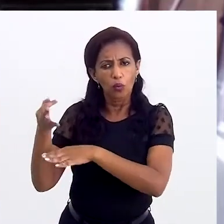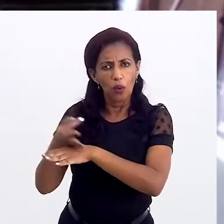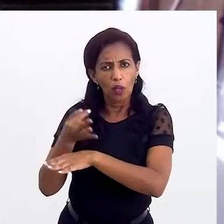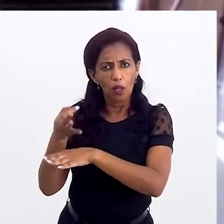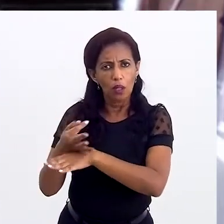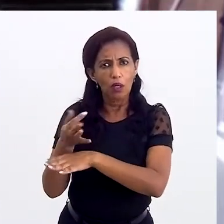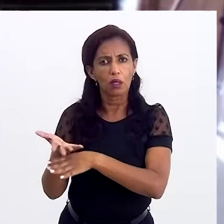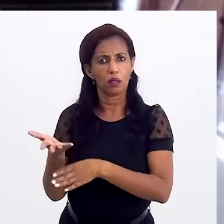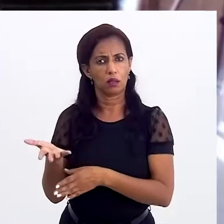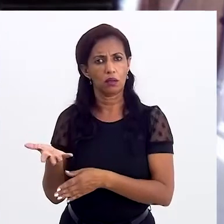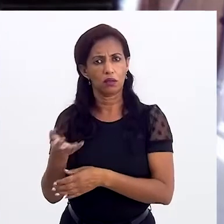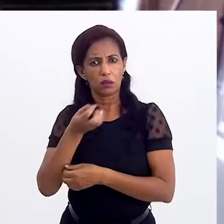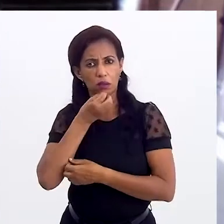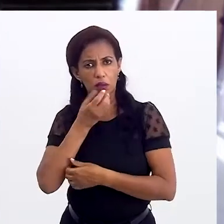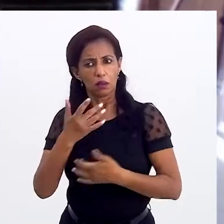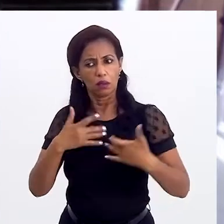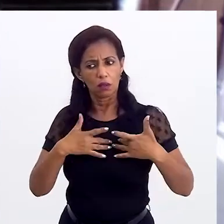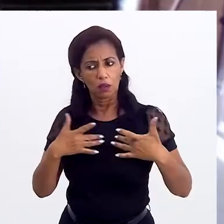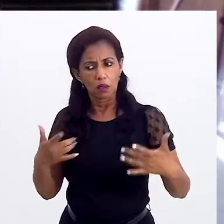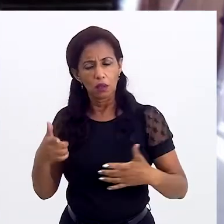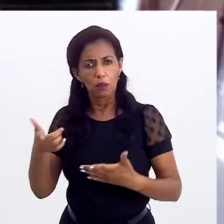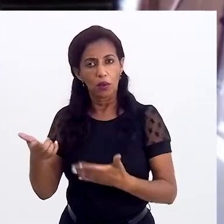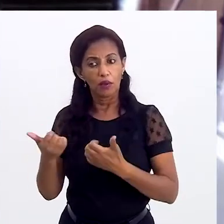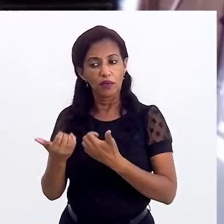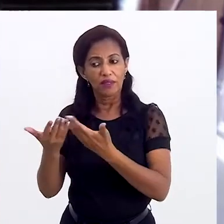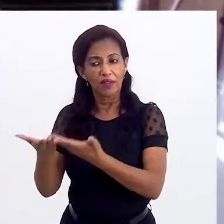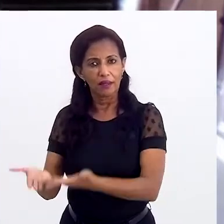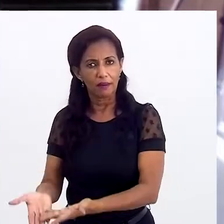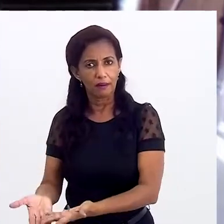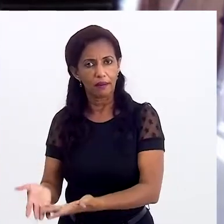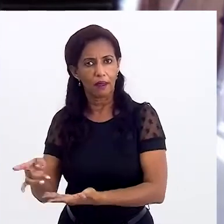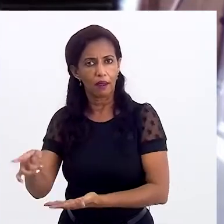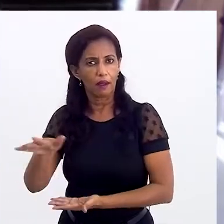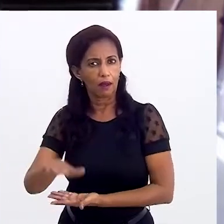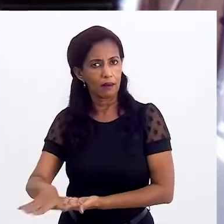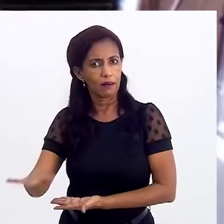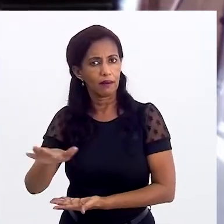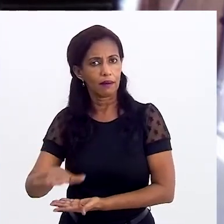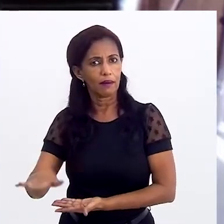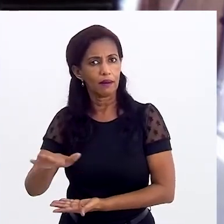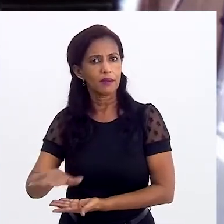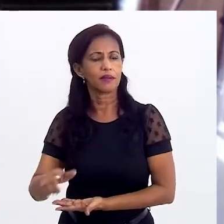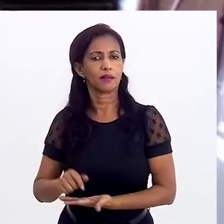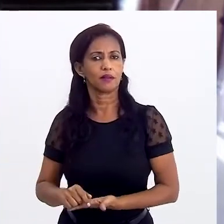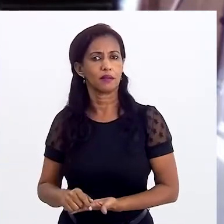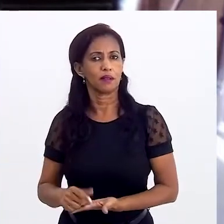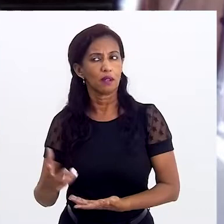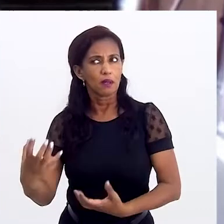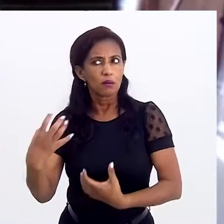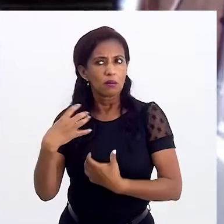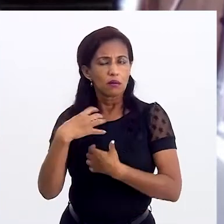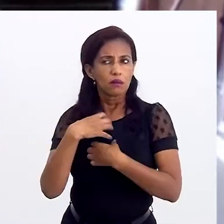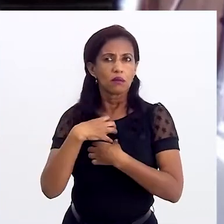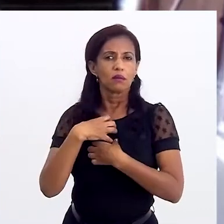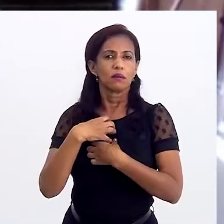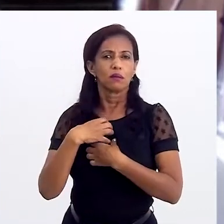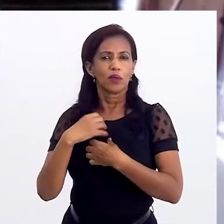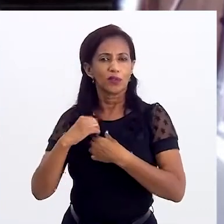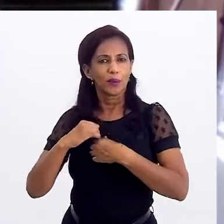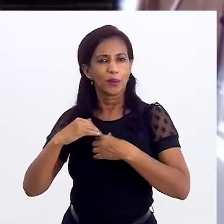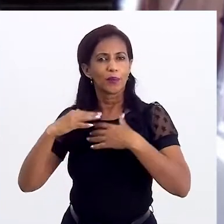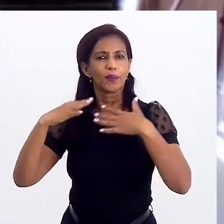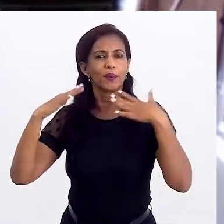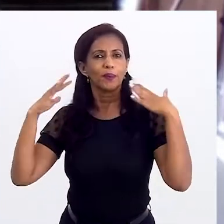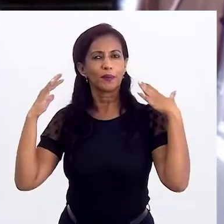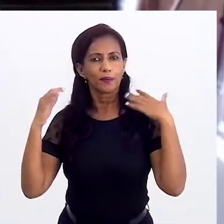forma tolerante, né, amistosa, porque aí você vai deixar com que aquela criança, aquele artista